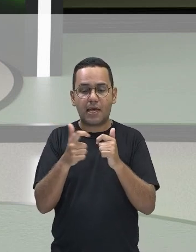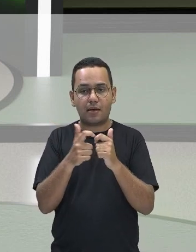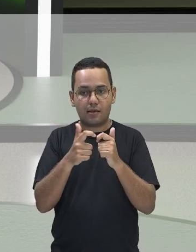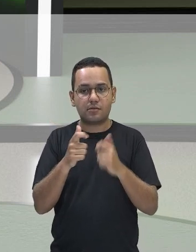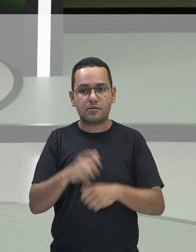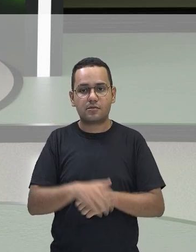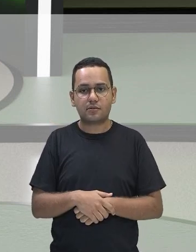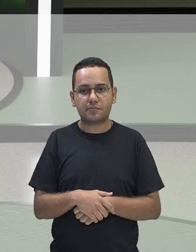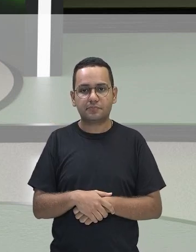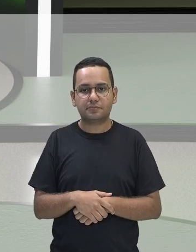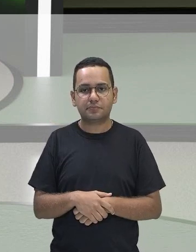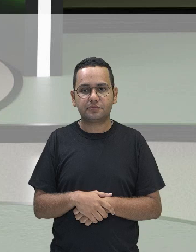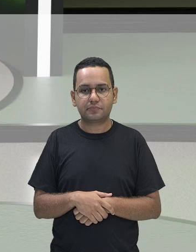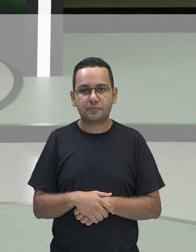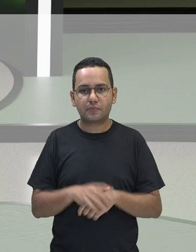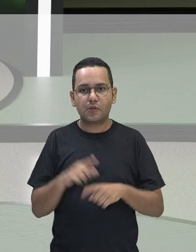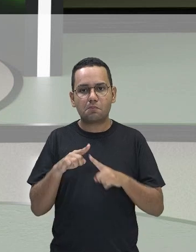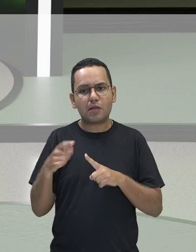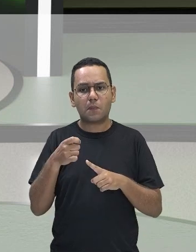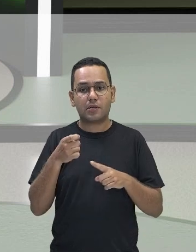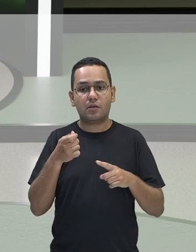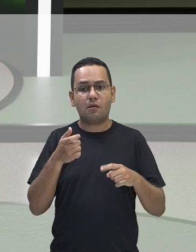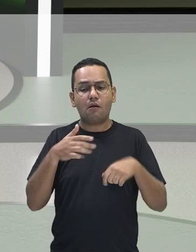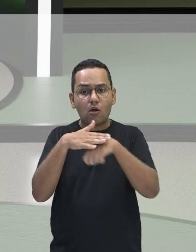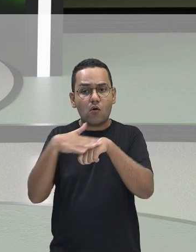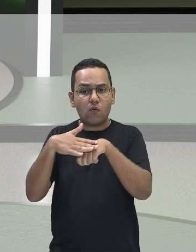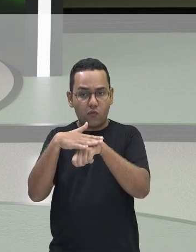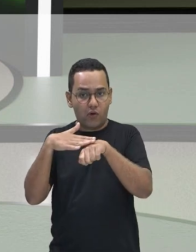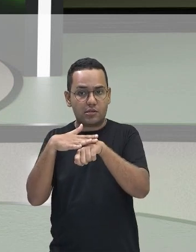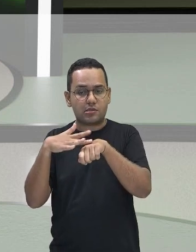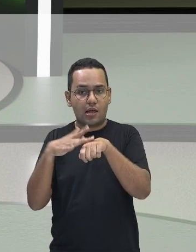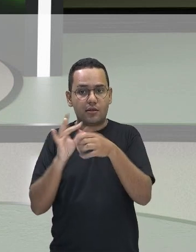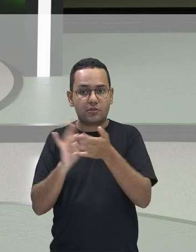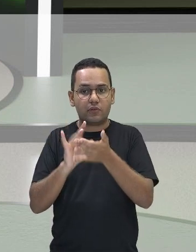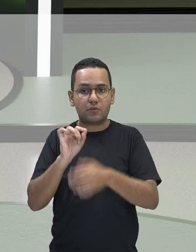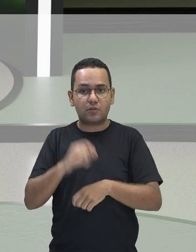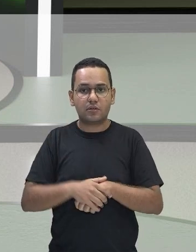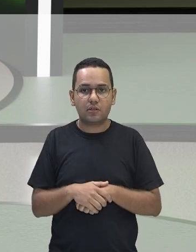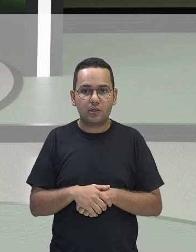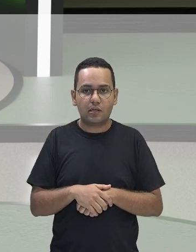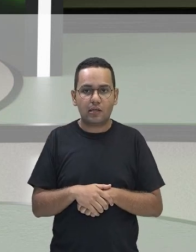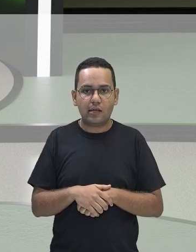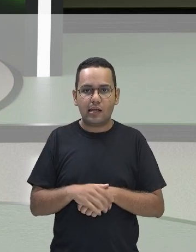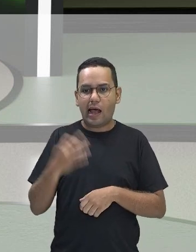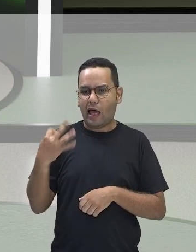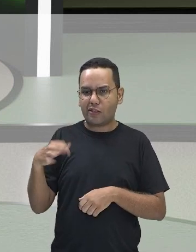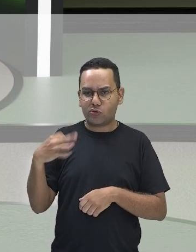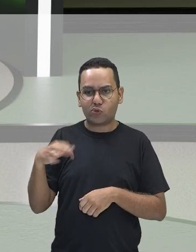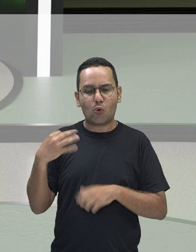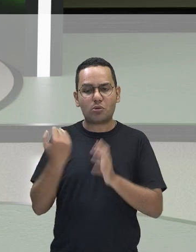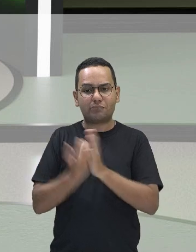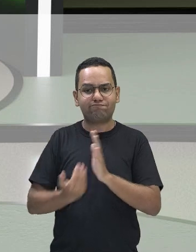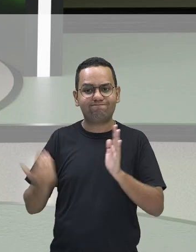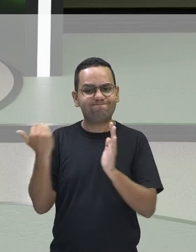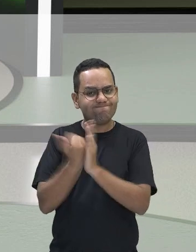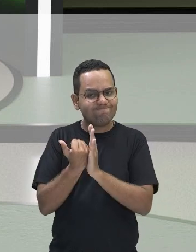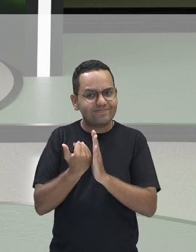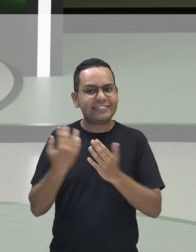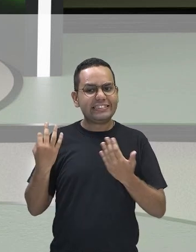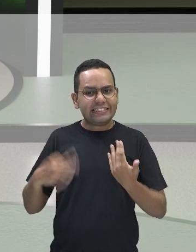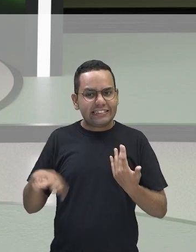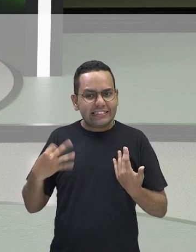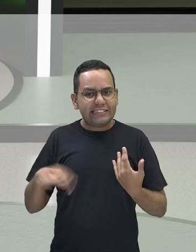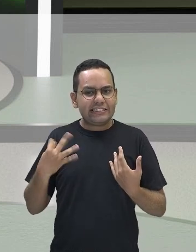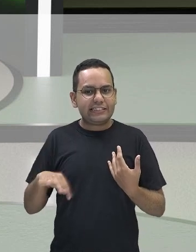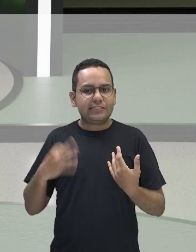convencer algumas vezes o profissional da saúde de que o seu nível de dor ele está acima do normal. E aí ele vai